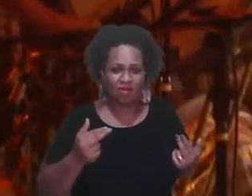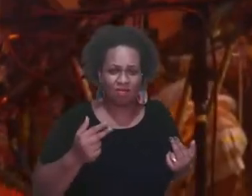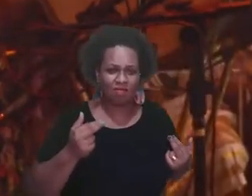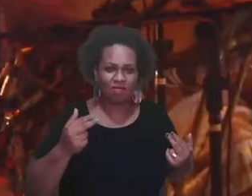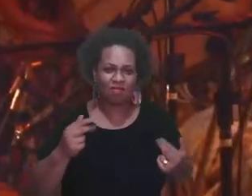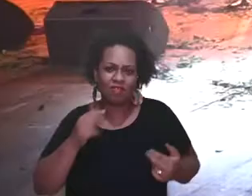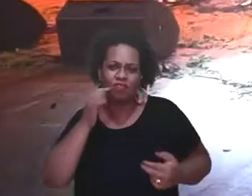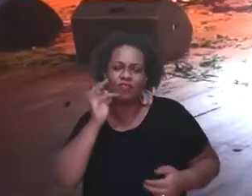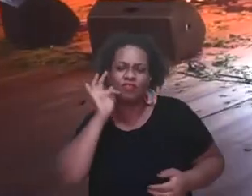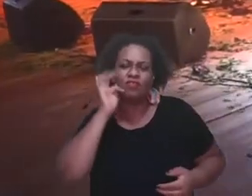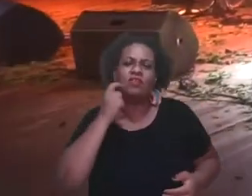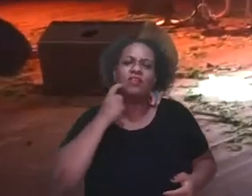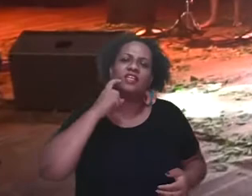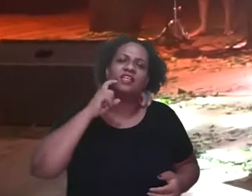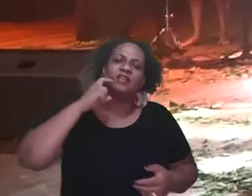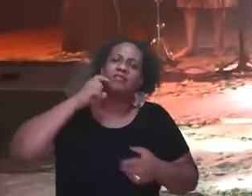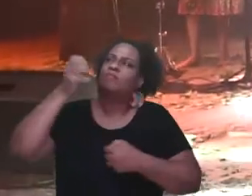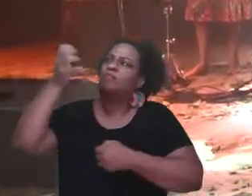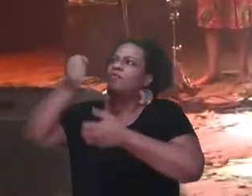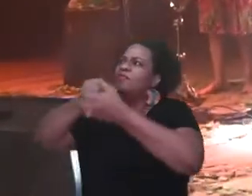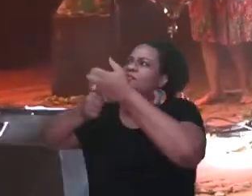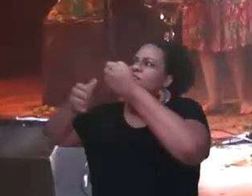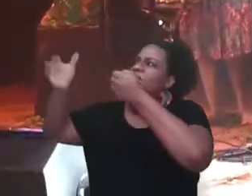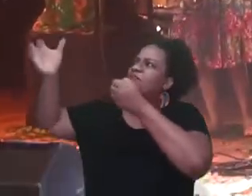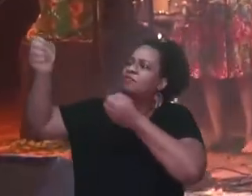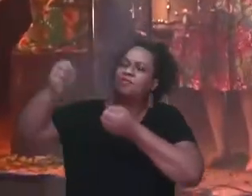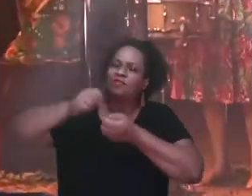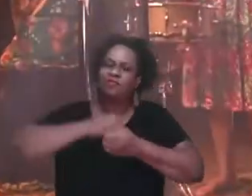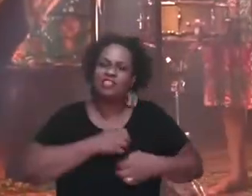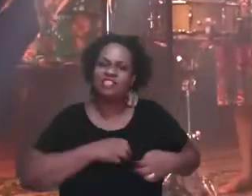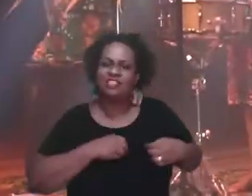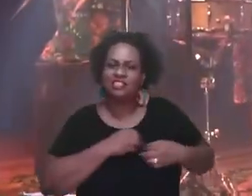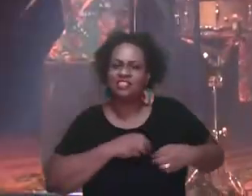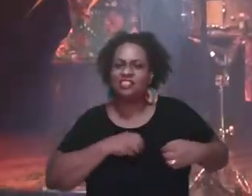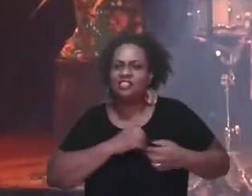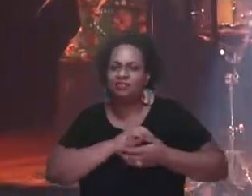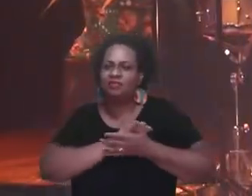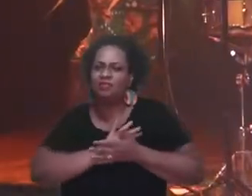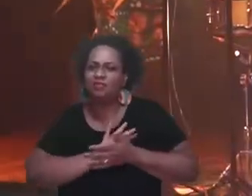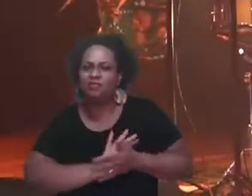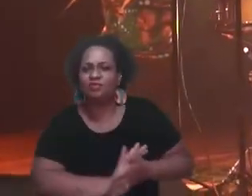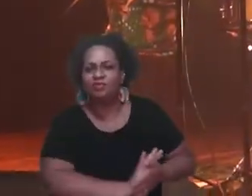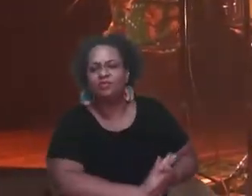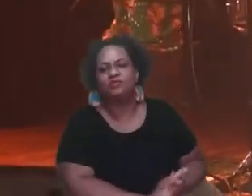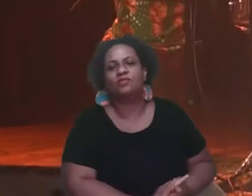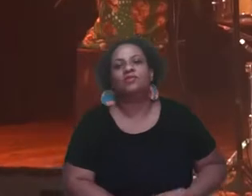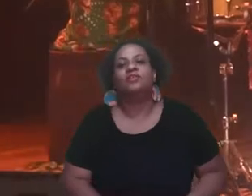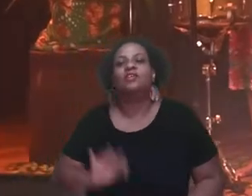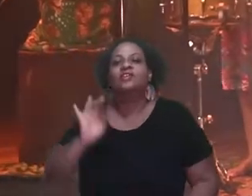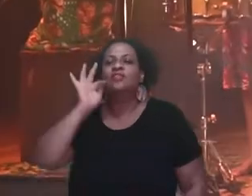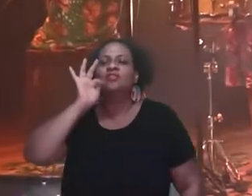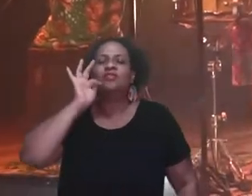baixa ligo ele o meu quero apanhar limão apagado Agora você guarda decoração